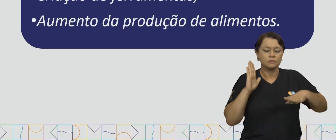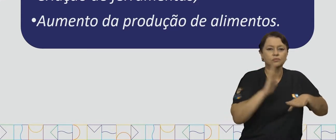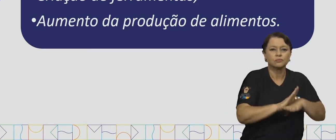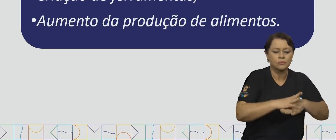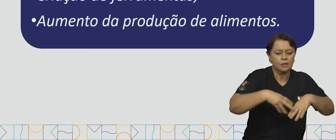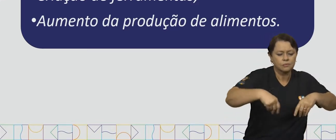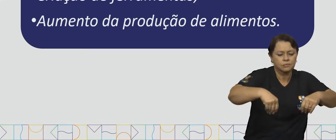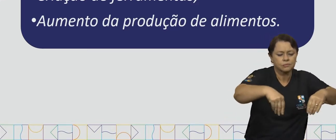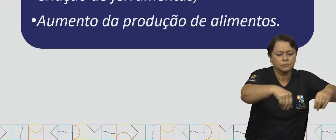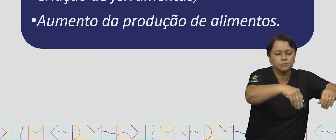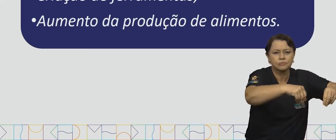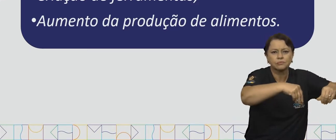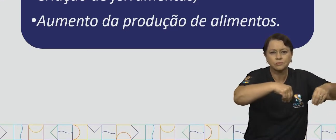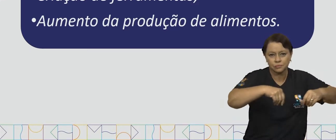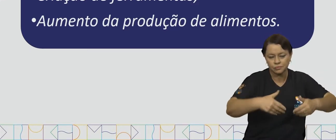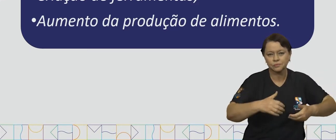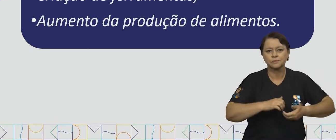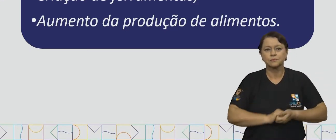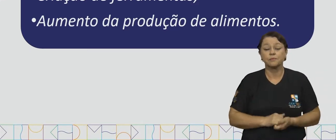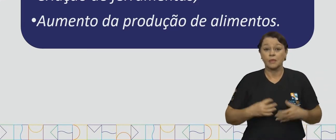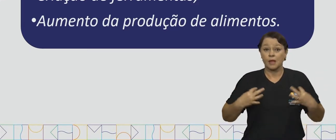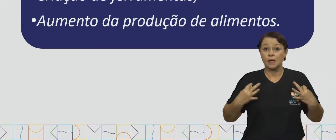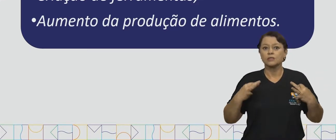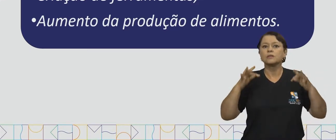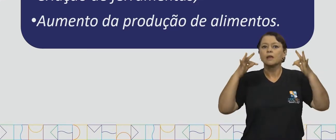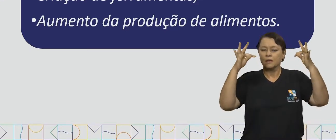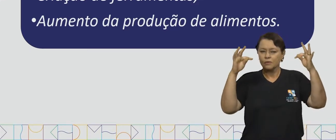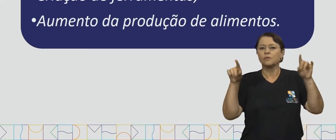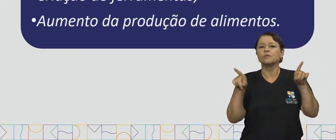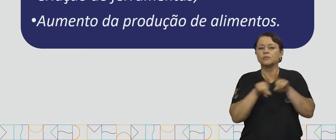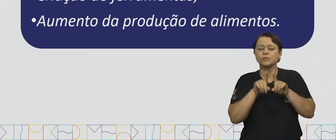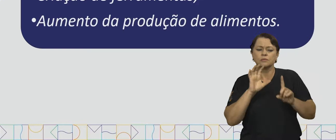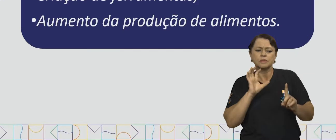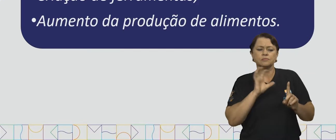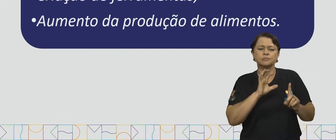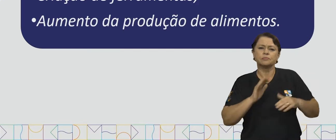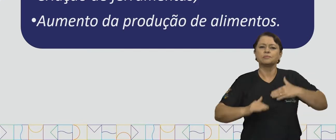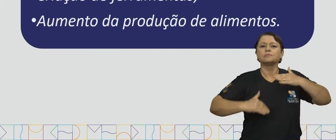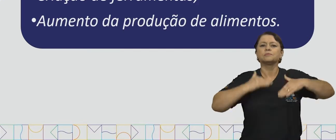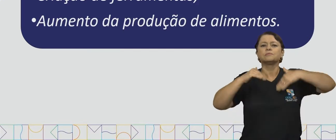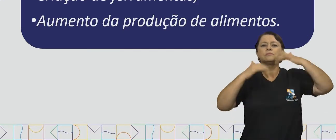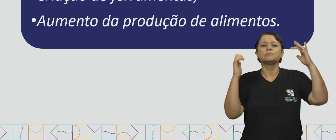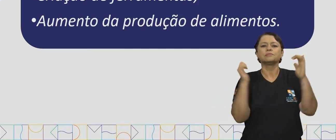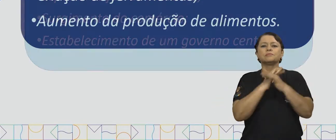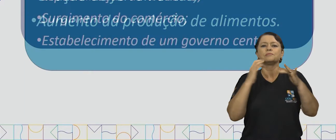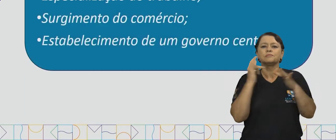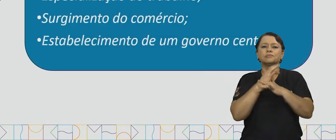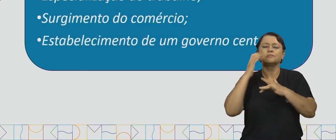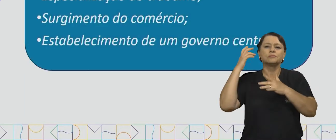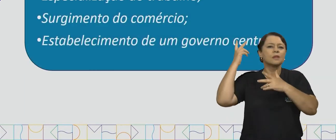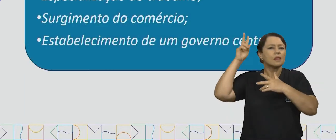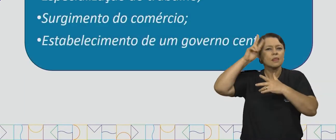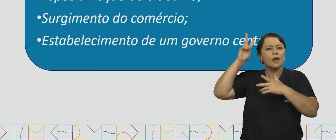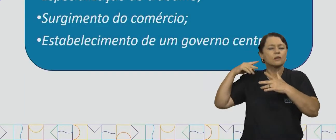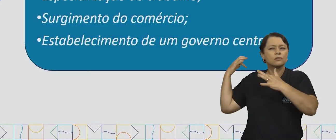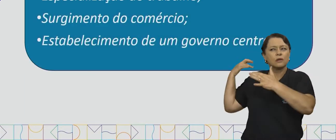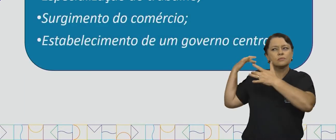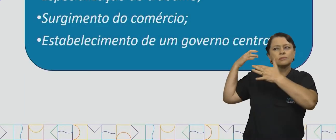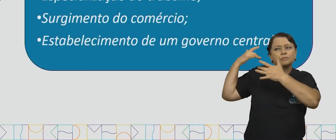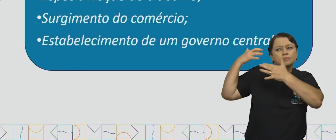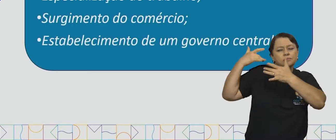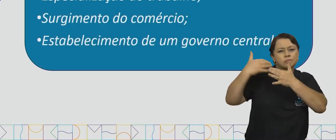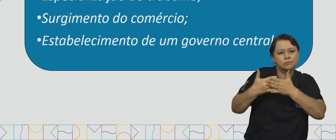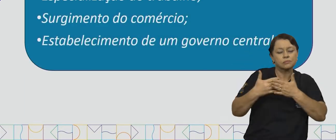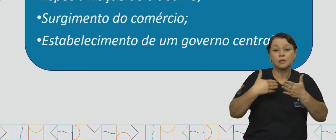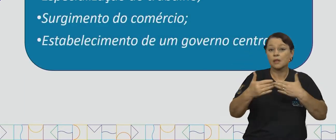solo. Avanços tecnológicos influenciaram bastante o desenvolvimento de cidades ao longo da história. Em qualquer comunidade,